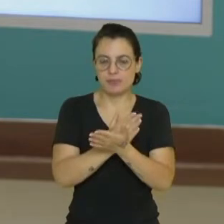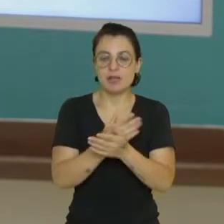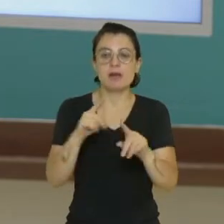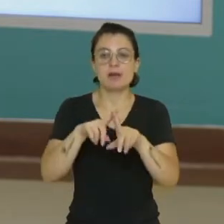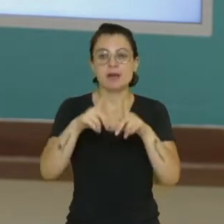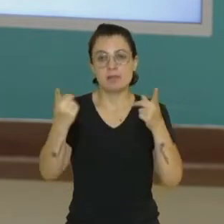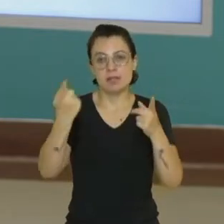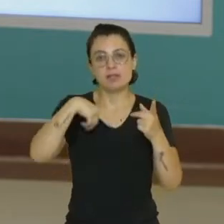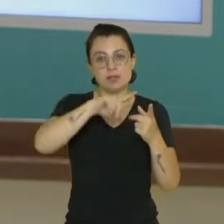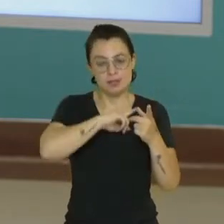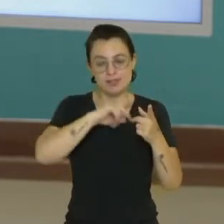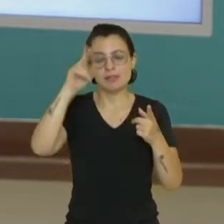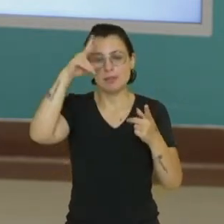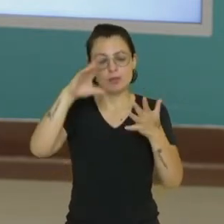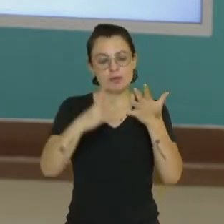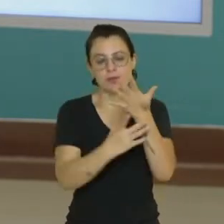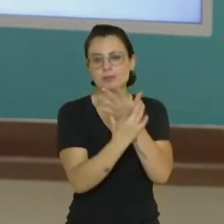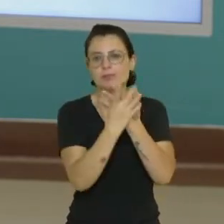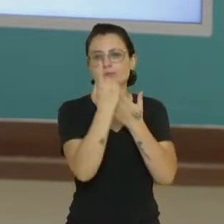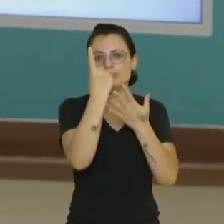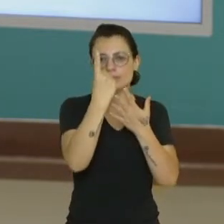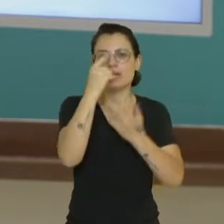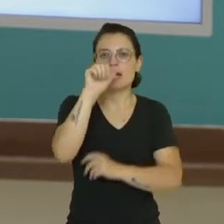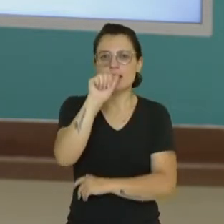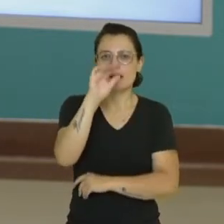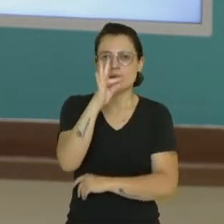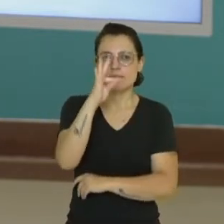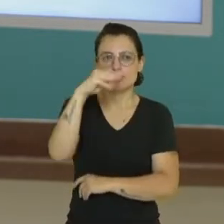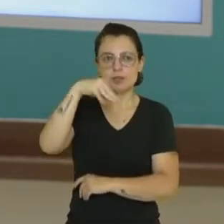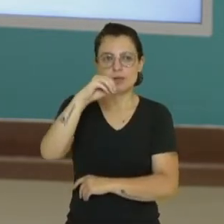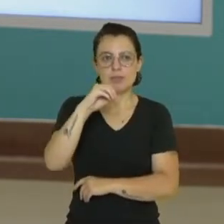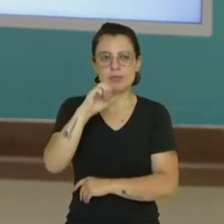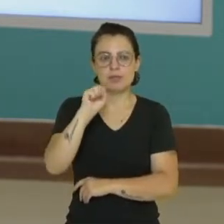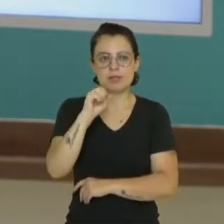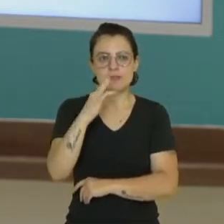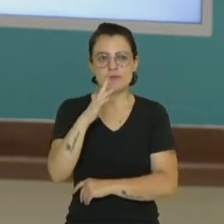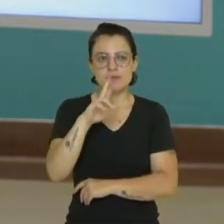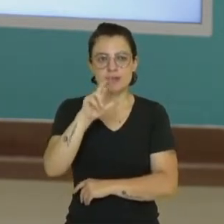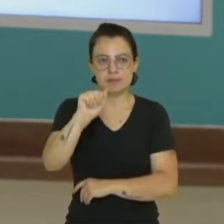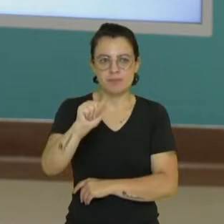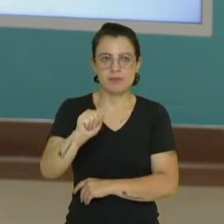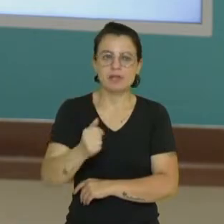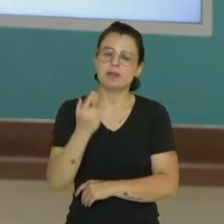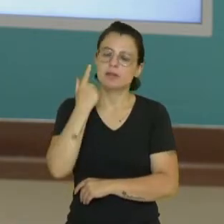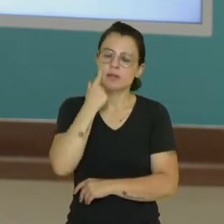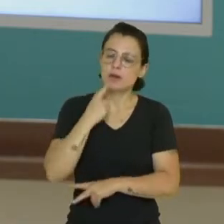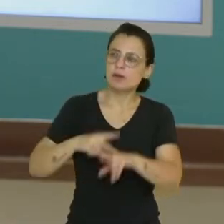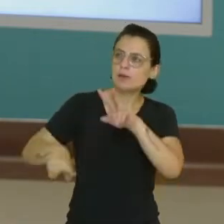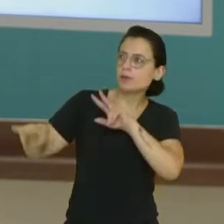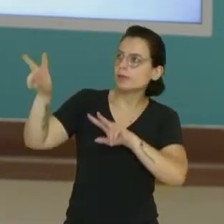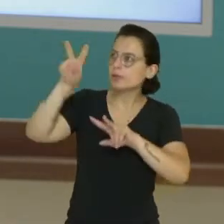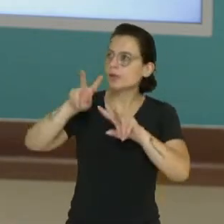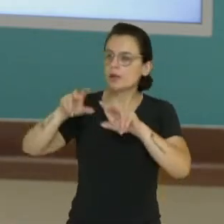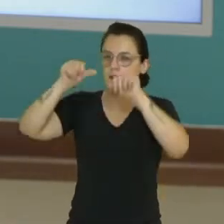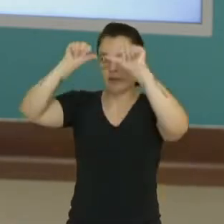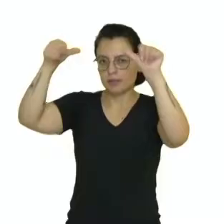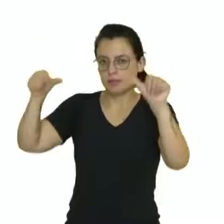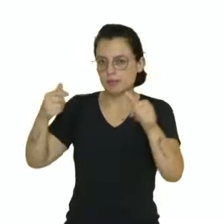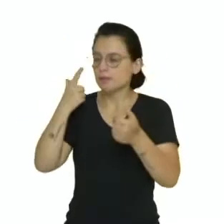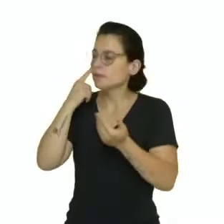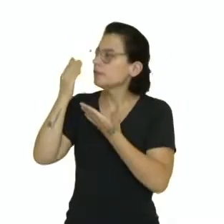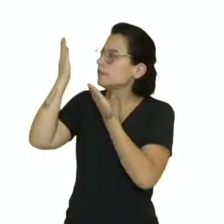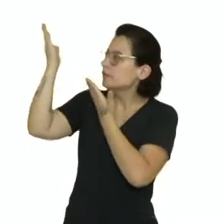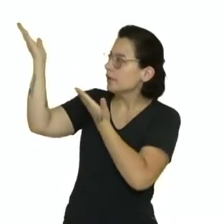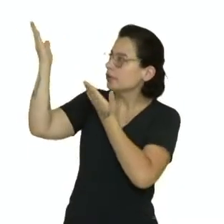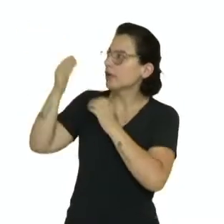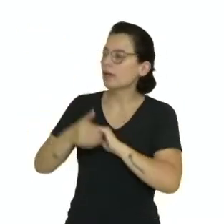lembrando que é uma coisa única, a atmosfera. E nós vamos para a observação da imagem. Olha que legal essa